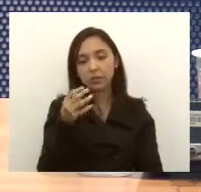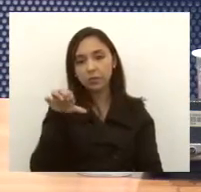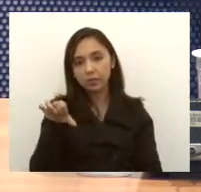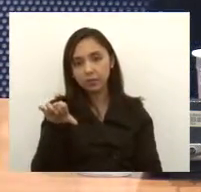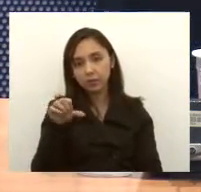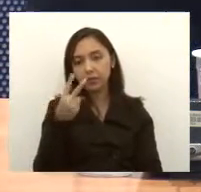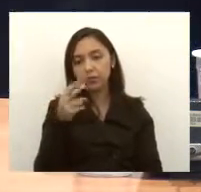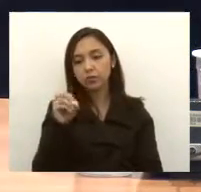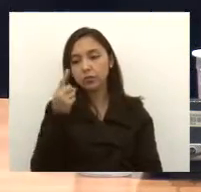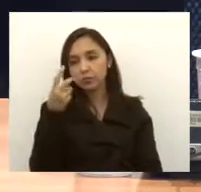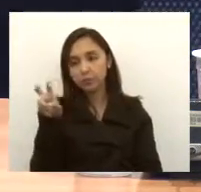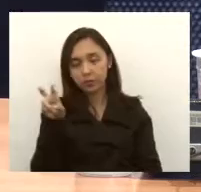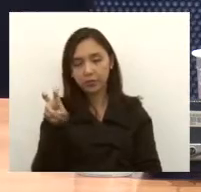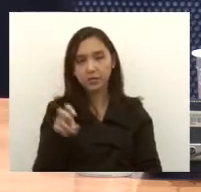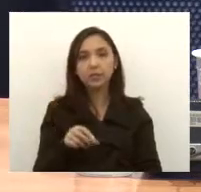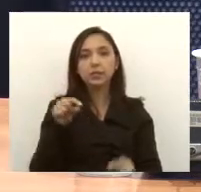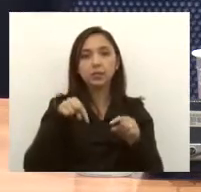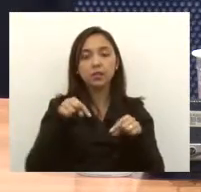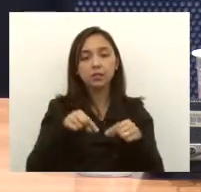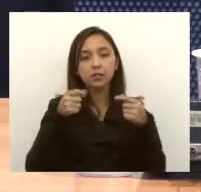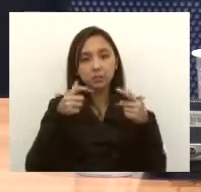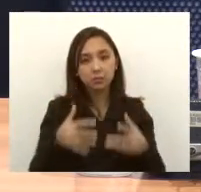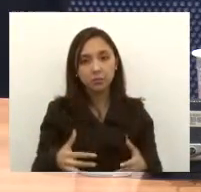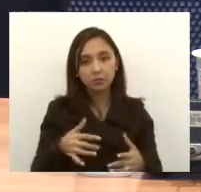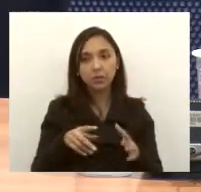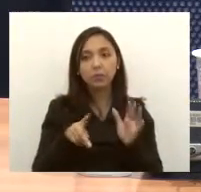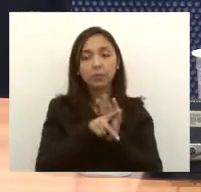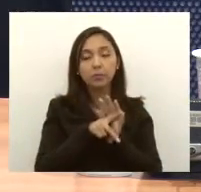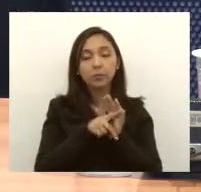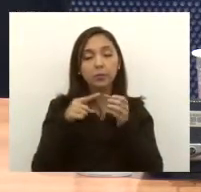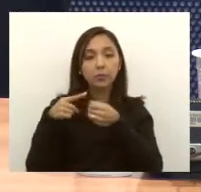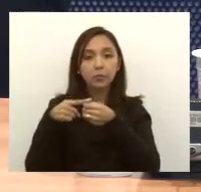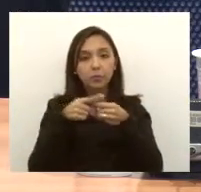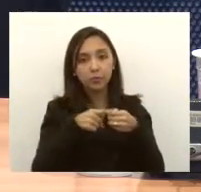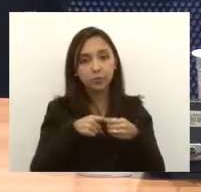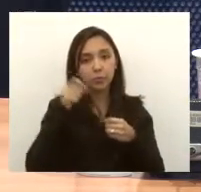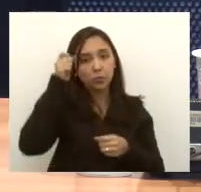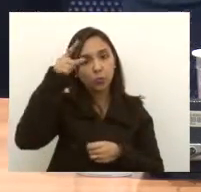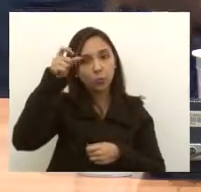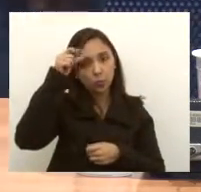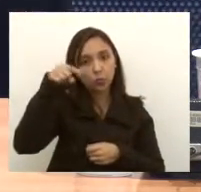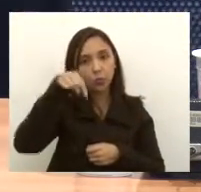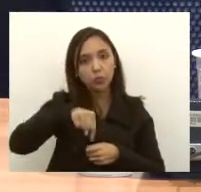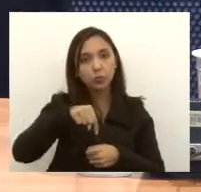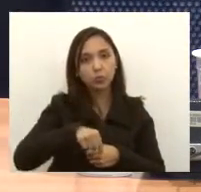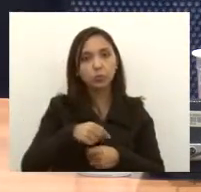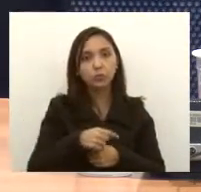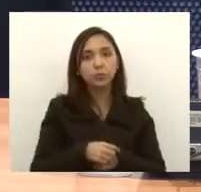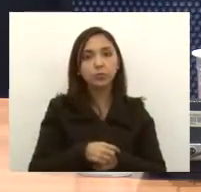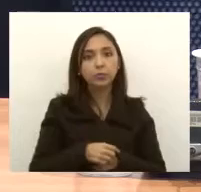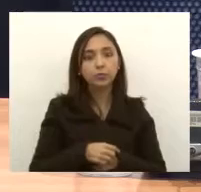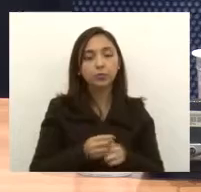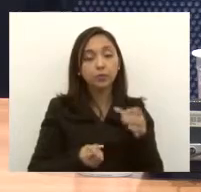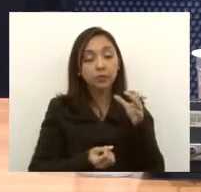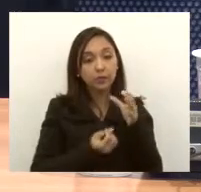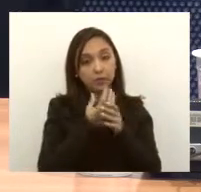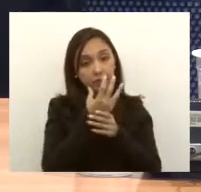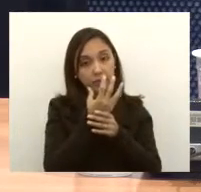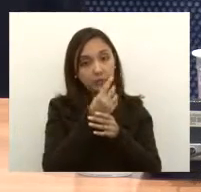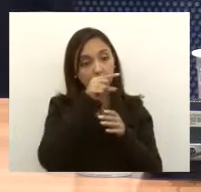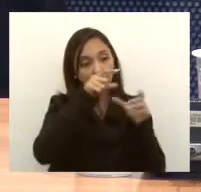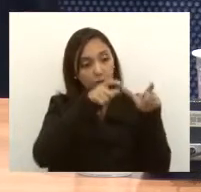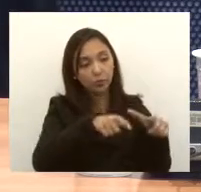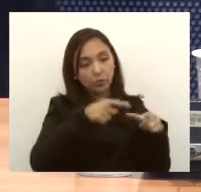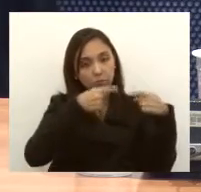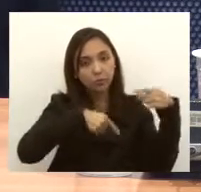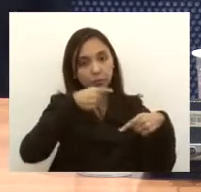6.649 de 2015, que institui o Sistema Municipal de Cultura de Guarulhos, cria o Fundo Municipal de